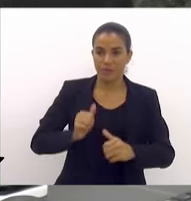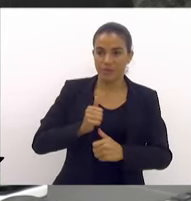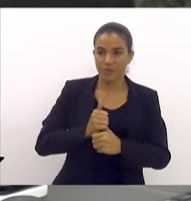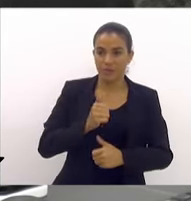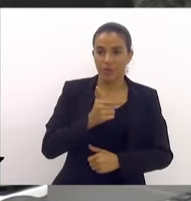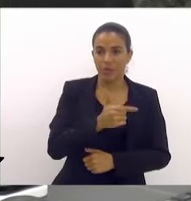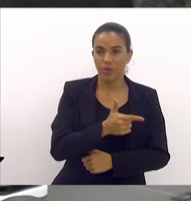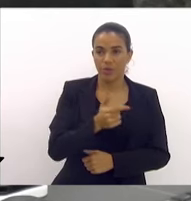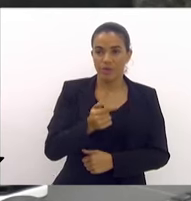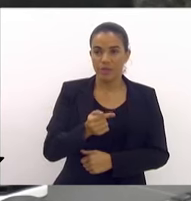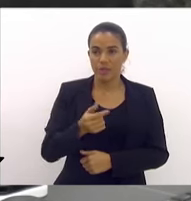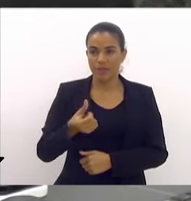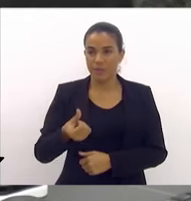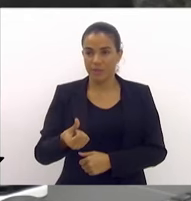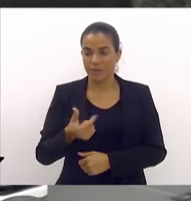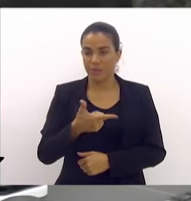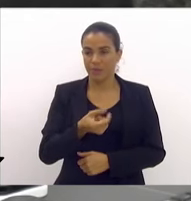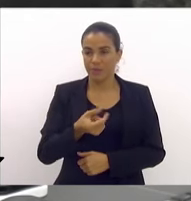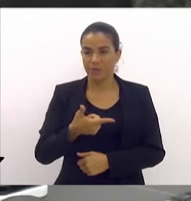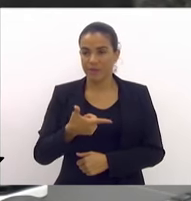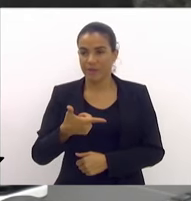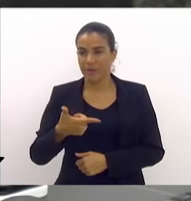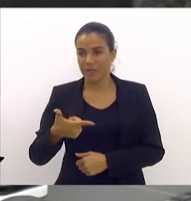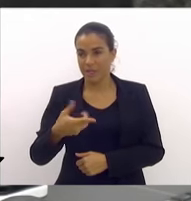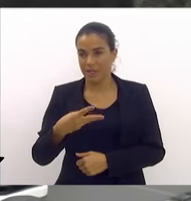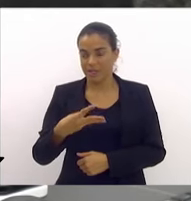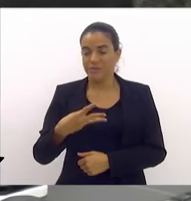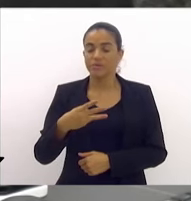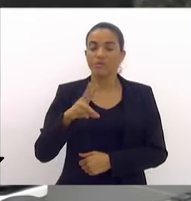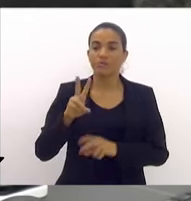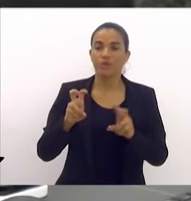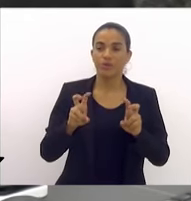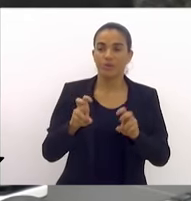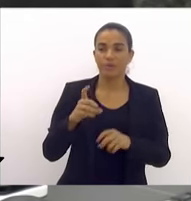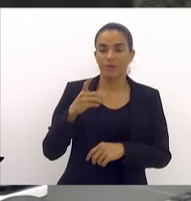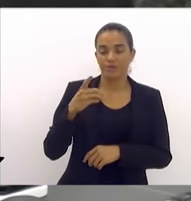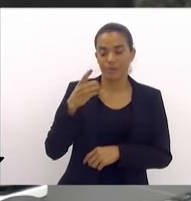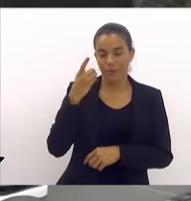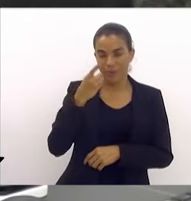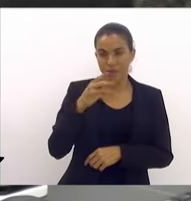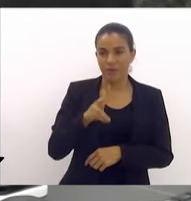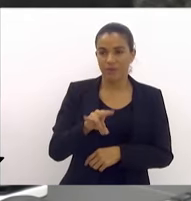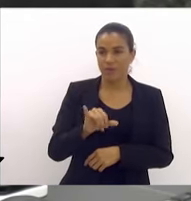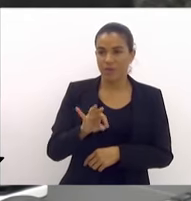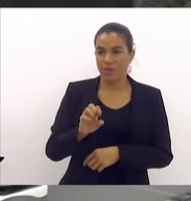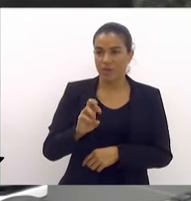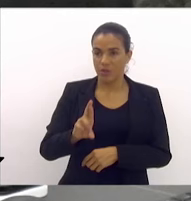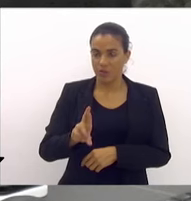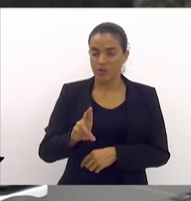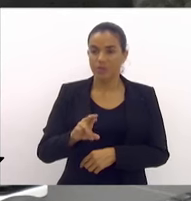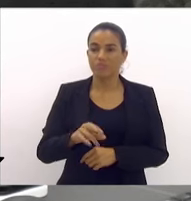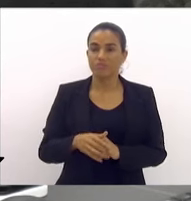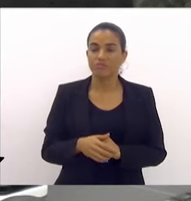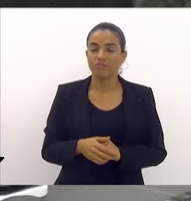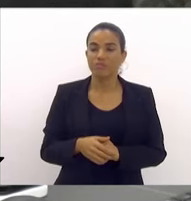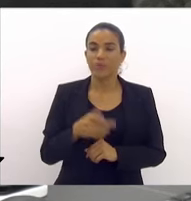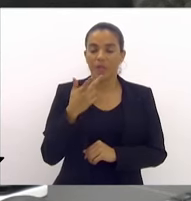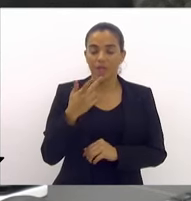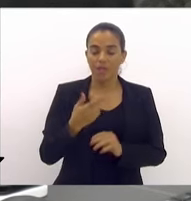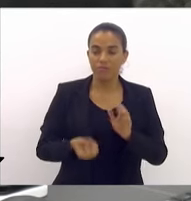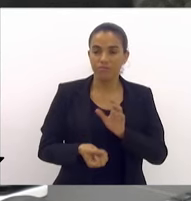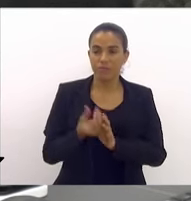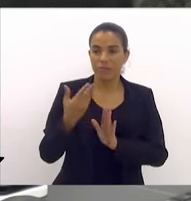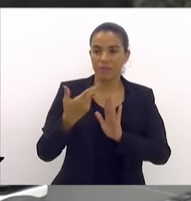lei 276 de 23, de autoria dos deputados Vitor Júnior, Tia Ju, Célia Jordão, Cláudio Caiado, que institui critérios